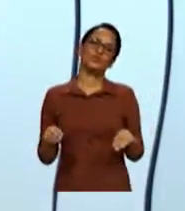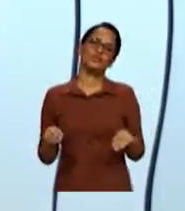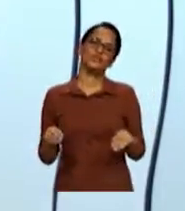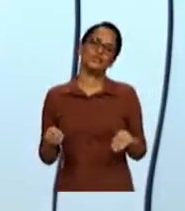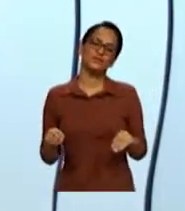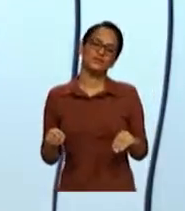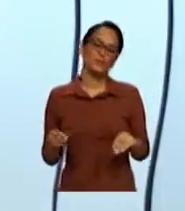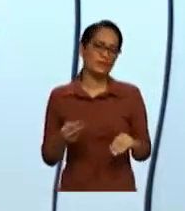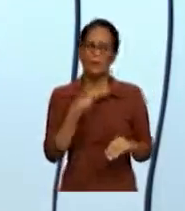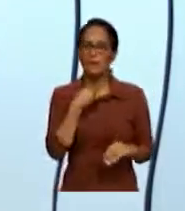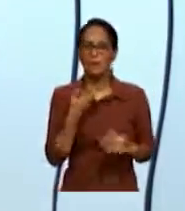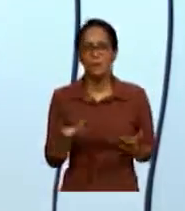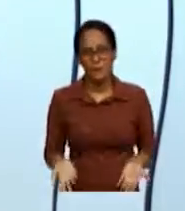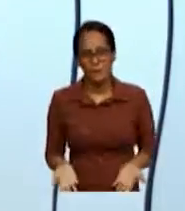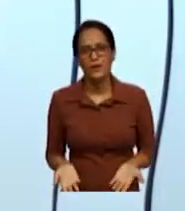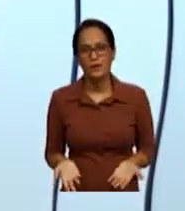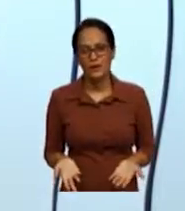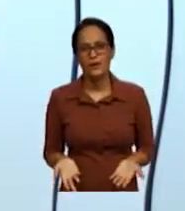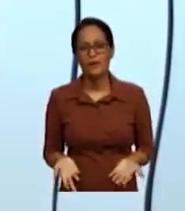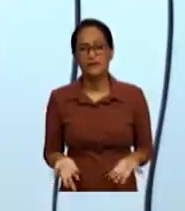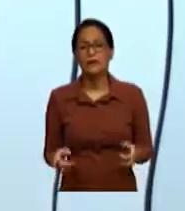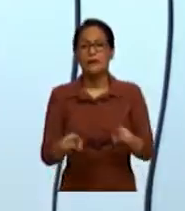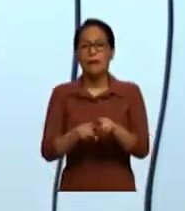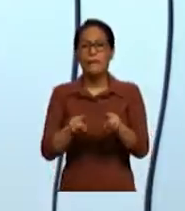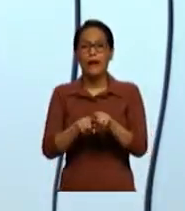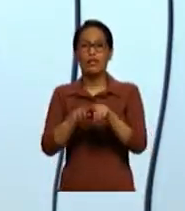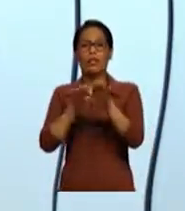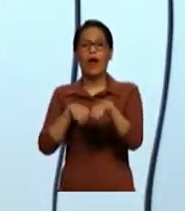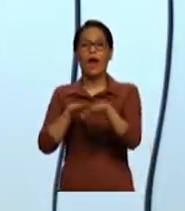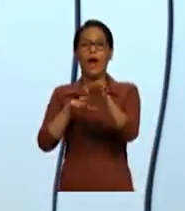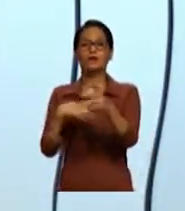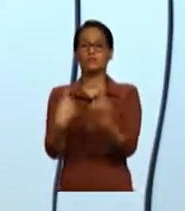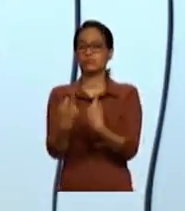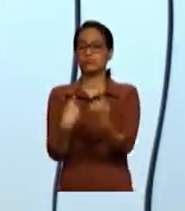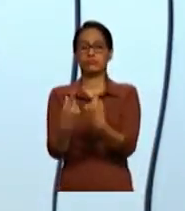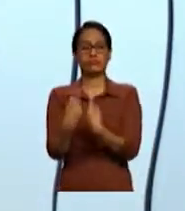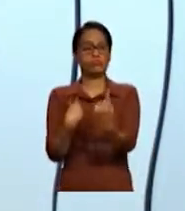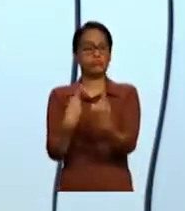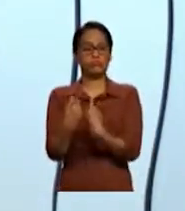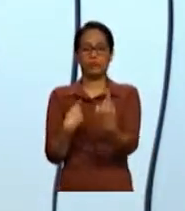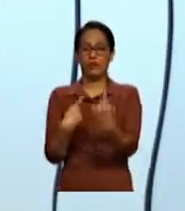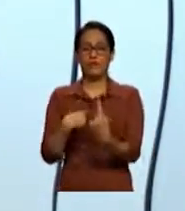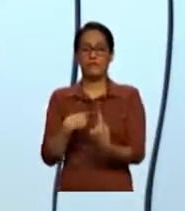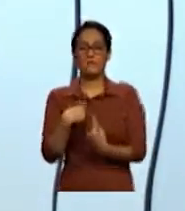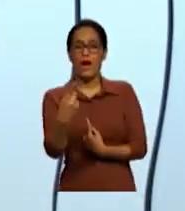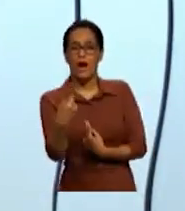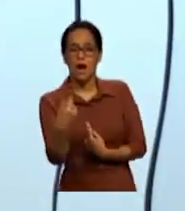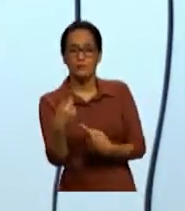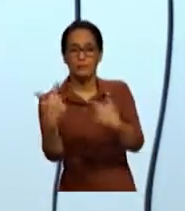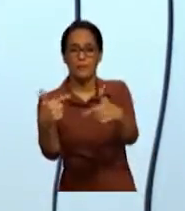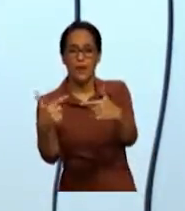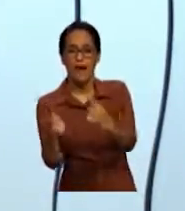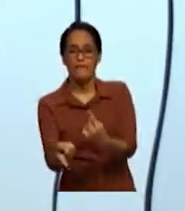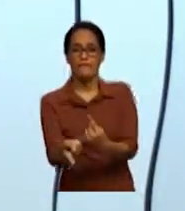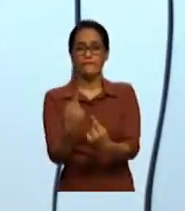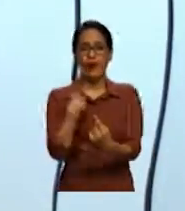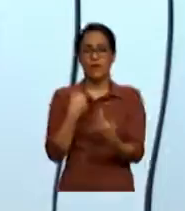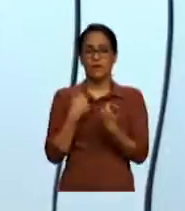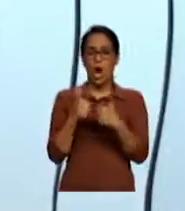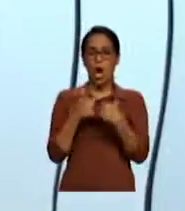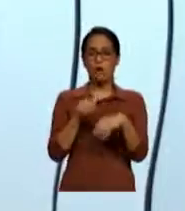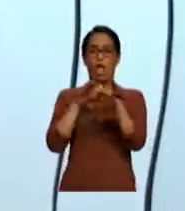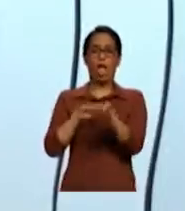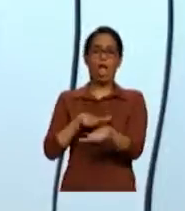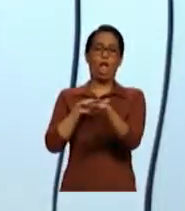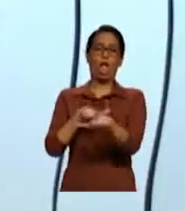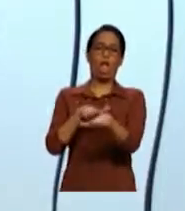entra aqui. Além do que, trânsito. Quem vive em cidade grande, pega trânsito para ir trabalhar, pega trânsito para voltar do trabalho, pega